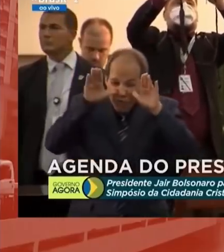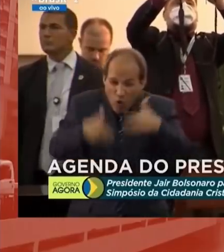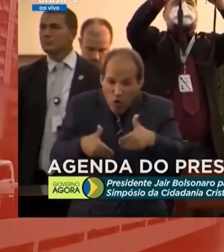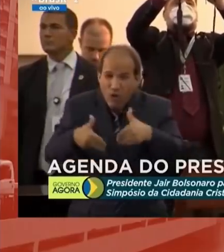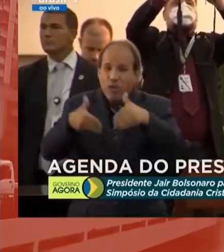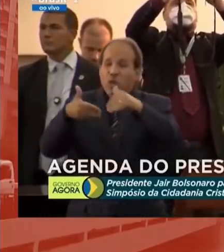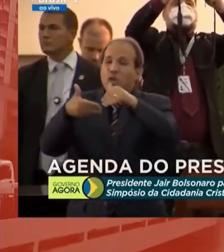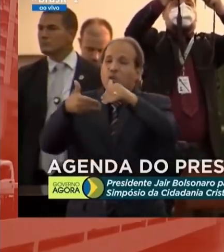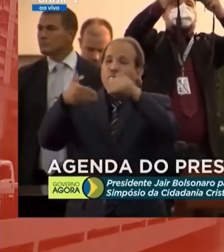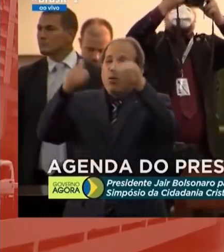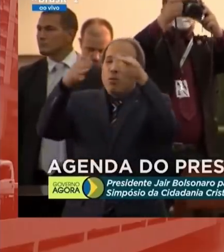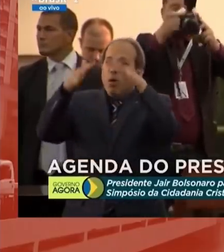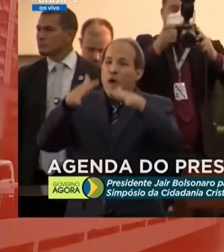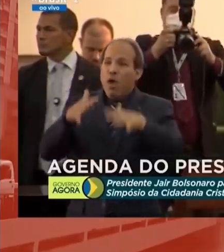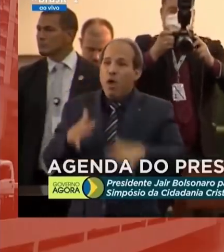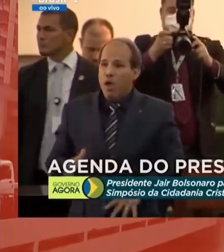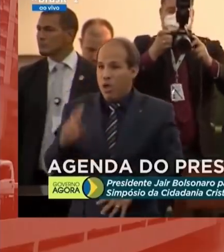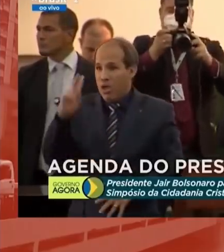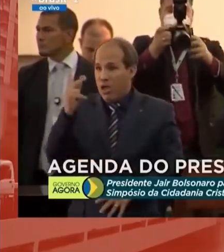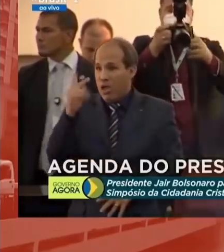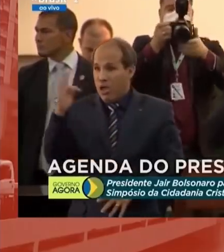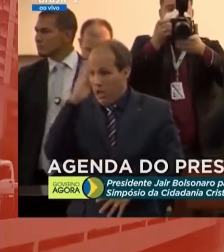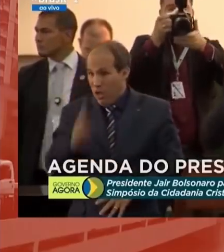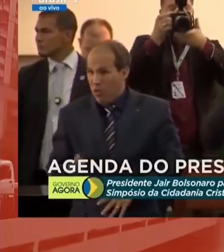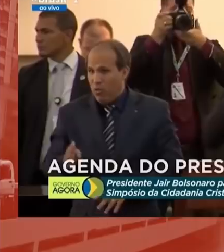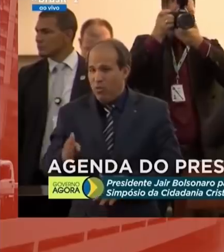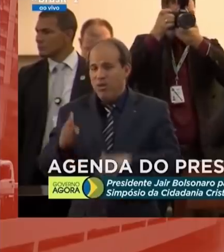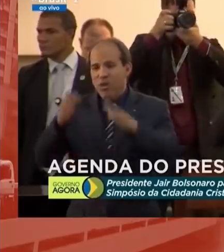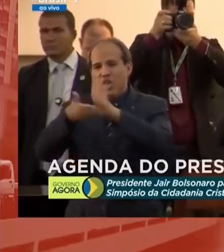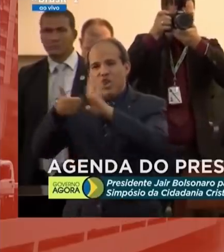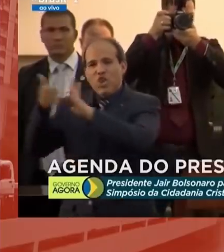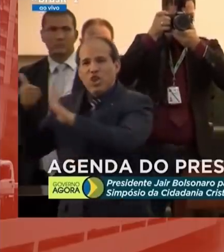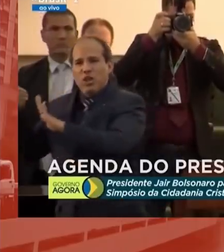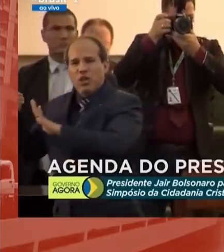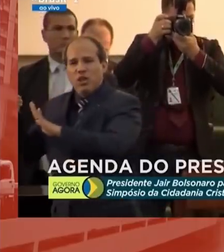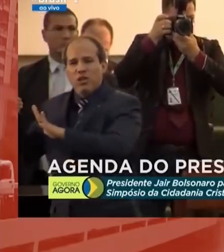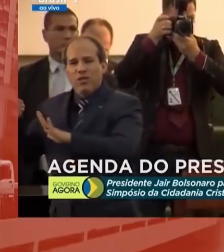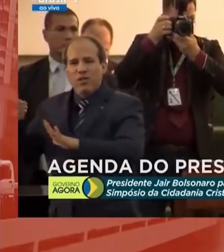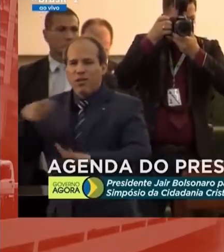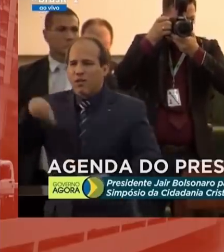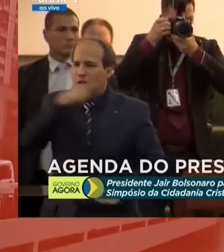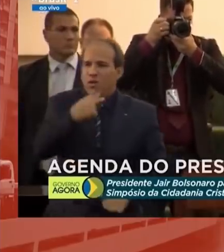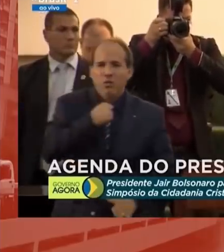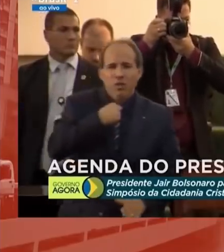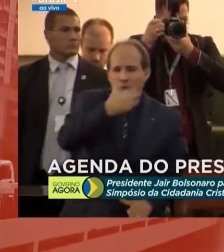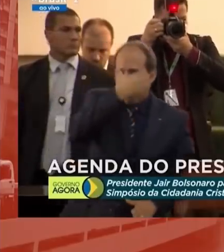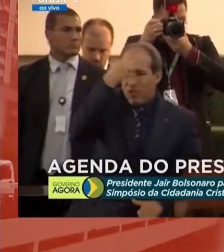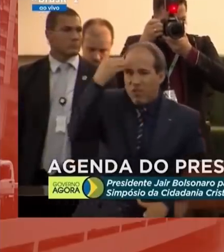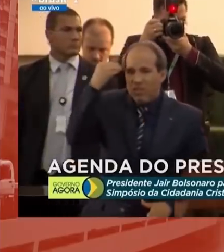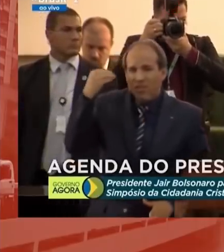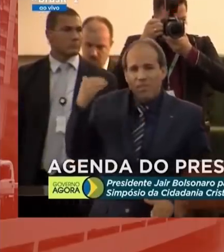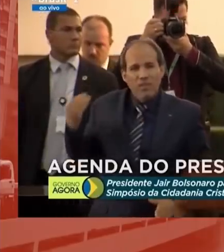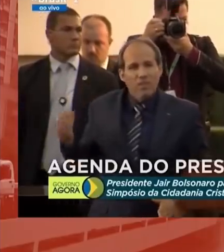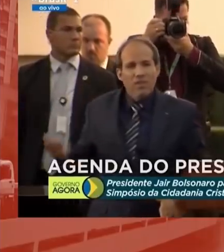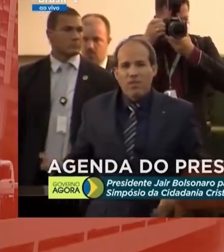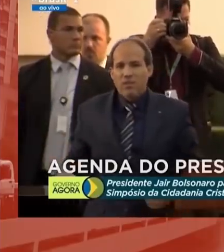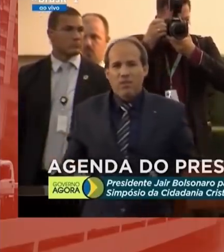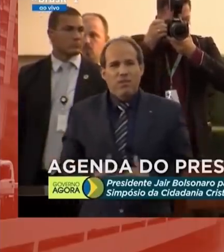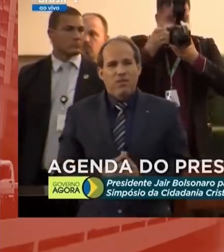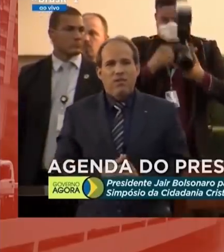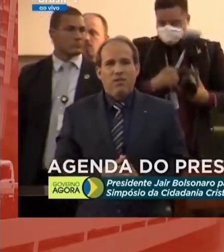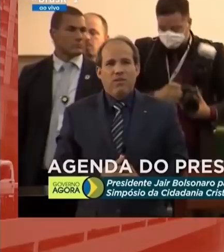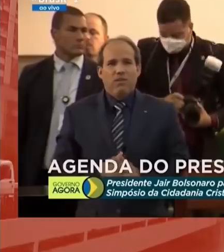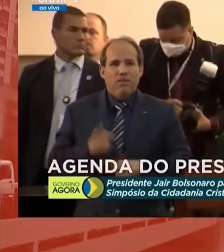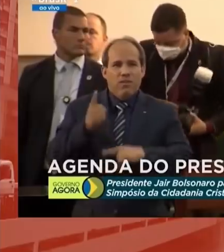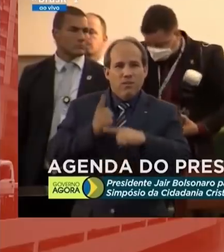direitos humanos incentivavam a pedofilia, inclusive uma que tinha um site chamado